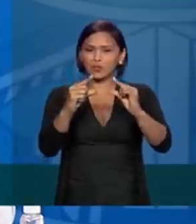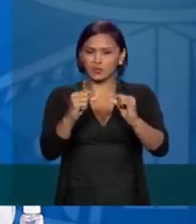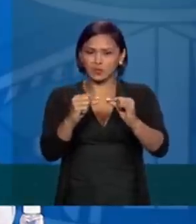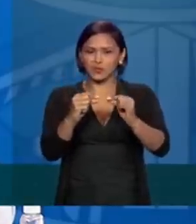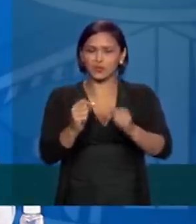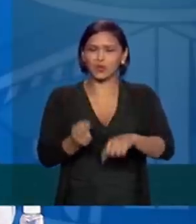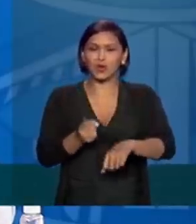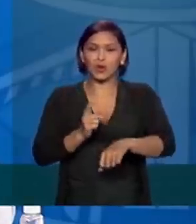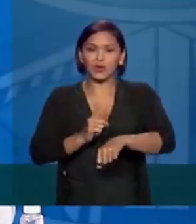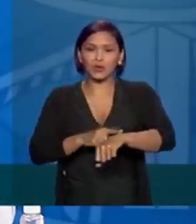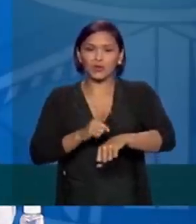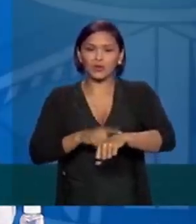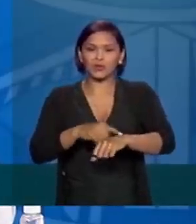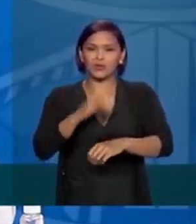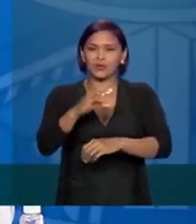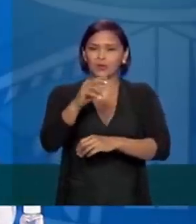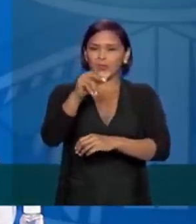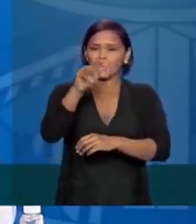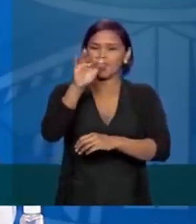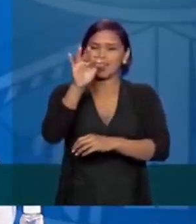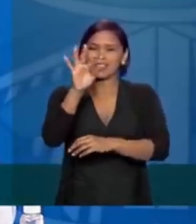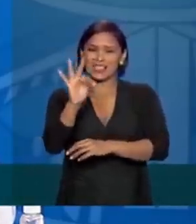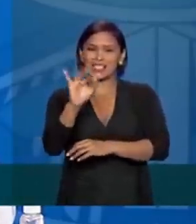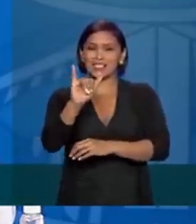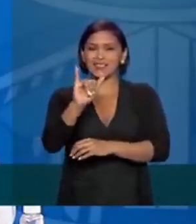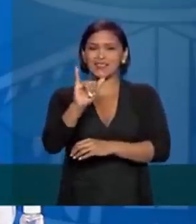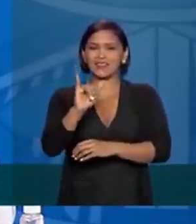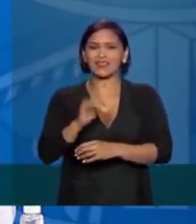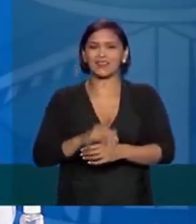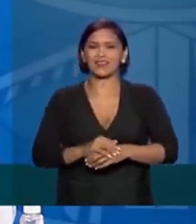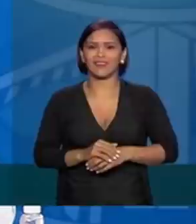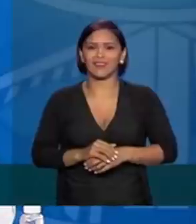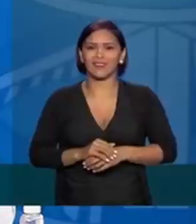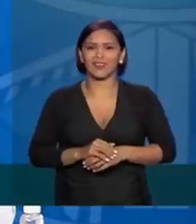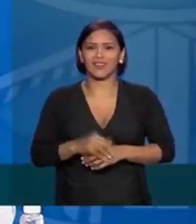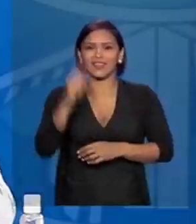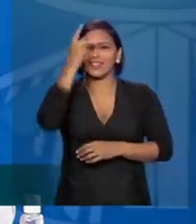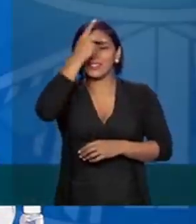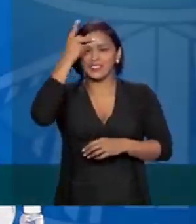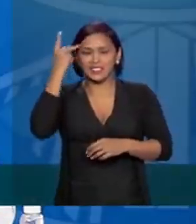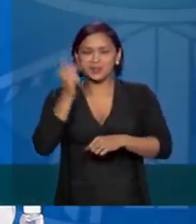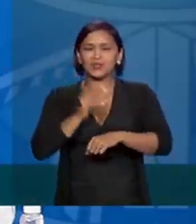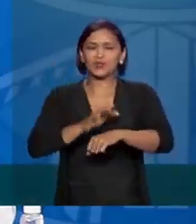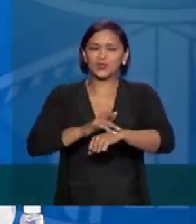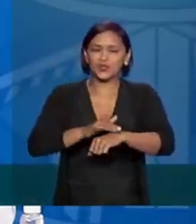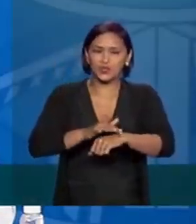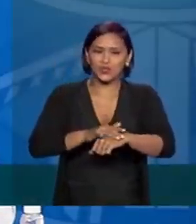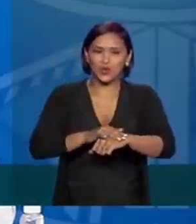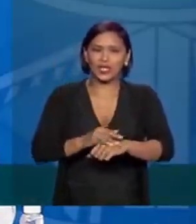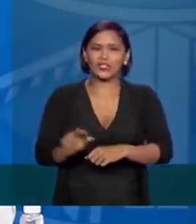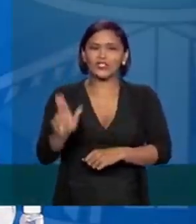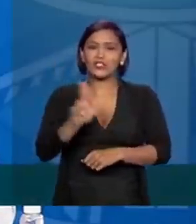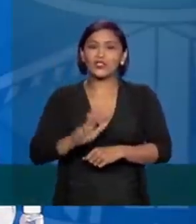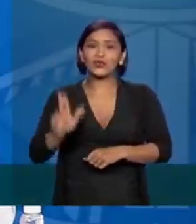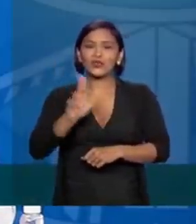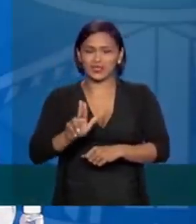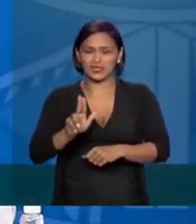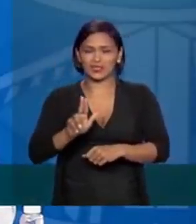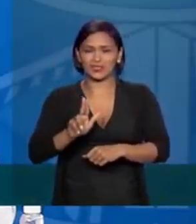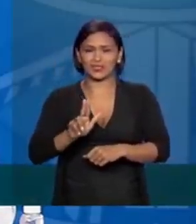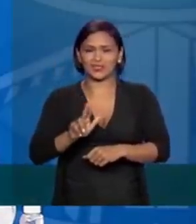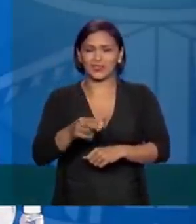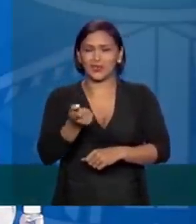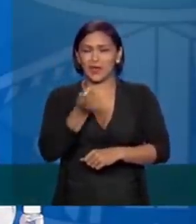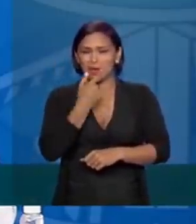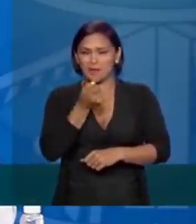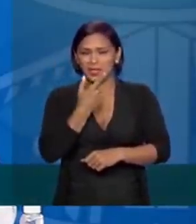permanência na cti naqueles pacientes que usaram em independente da associação com qual antibiótico